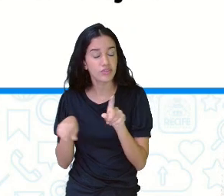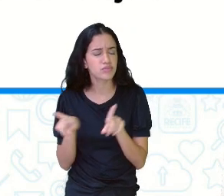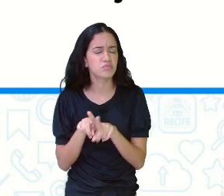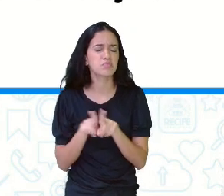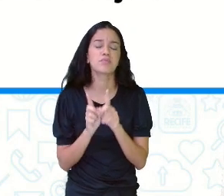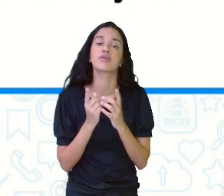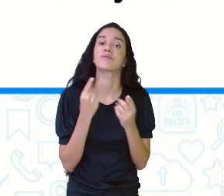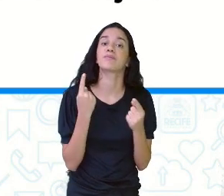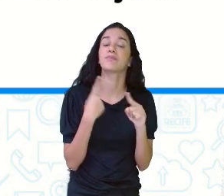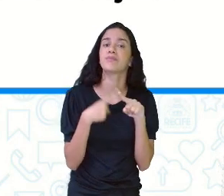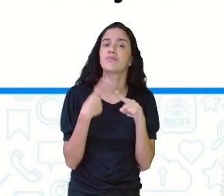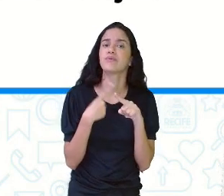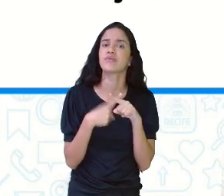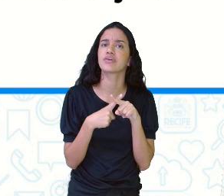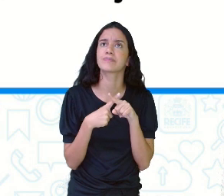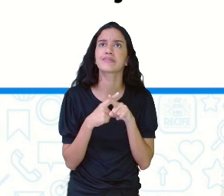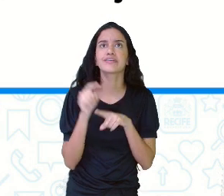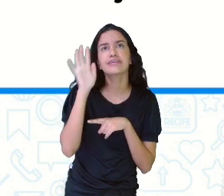Por quê?